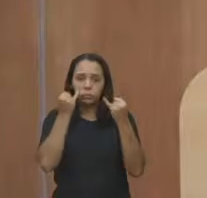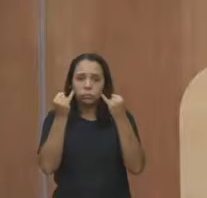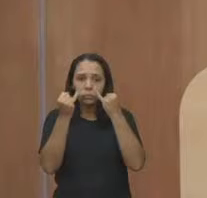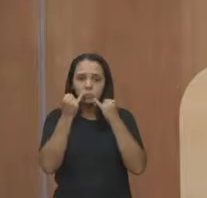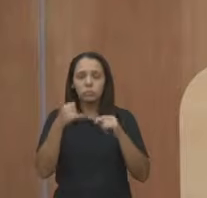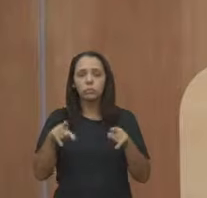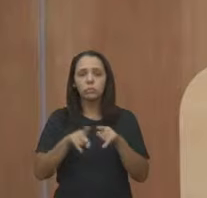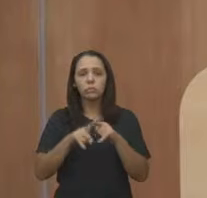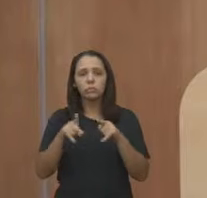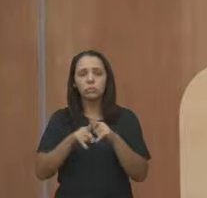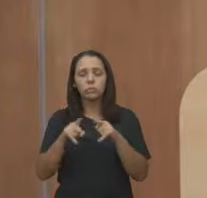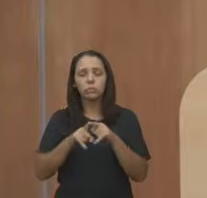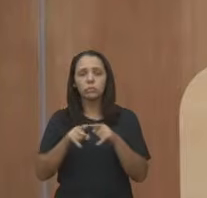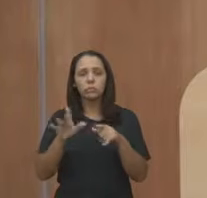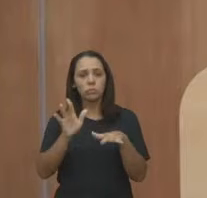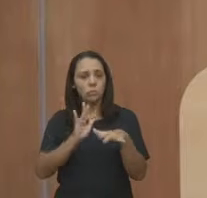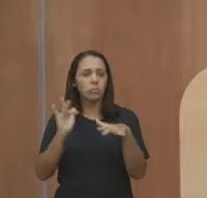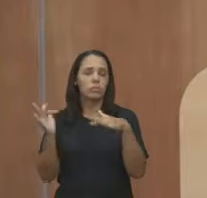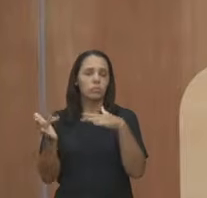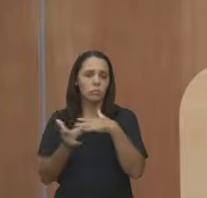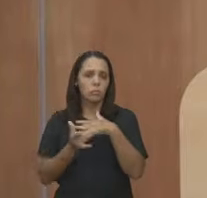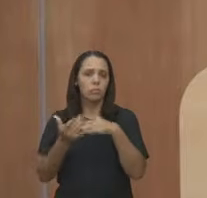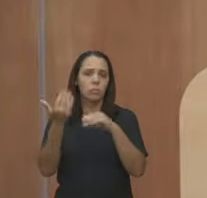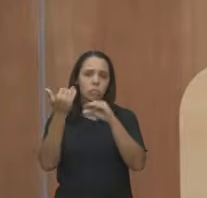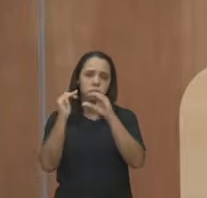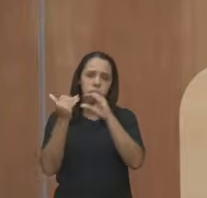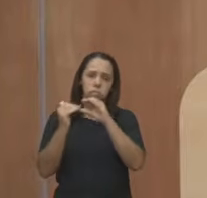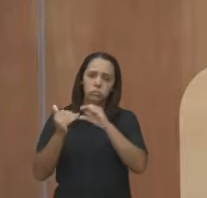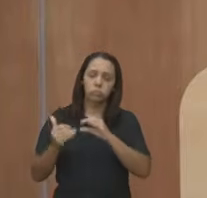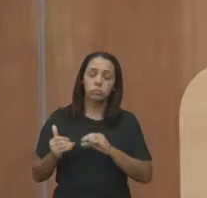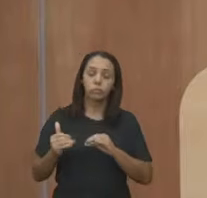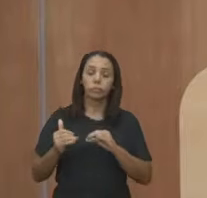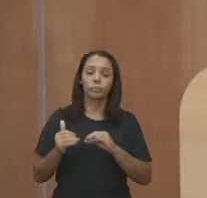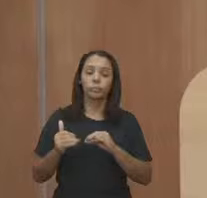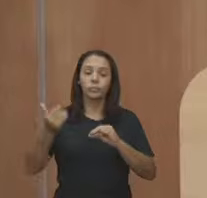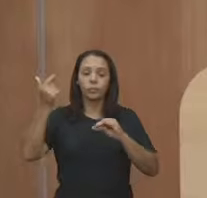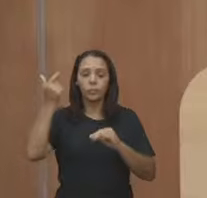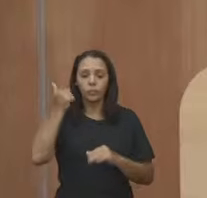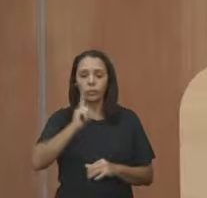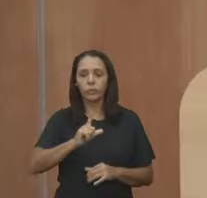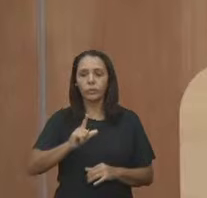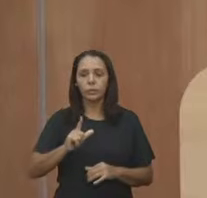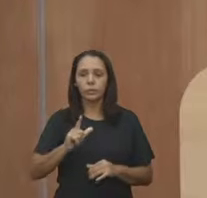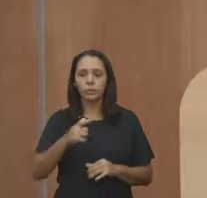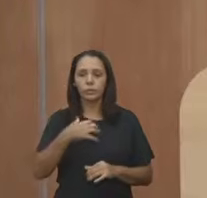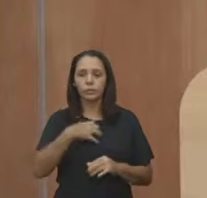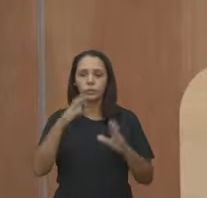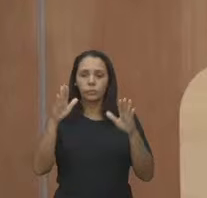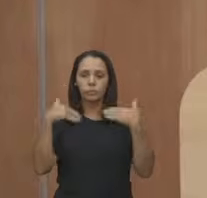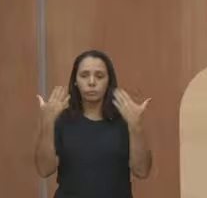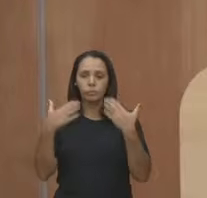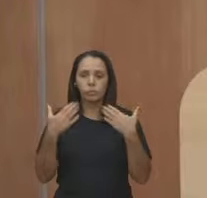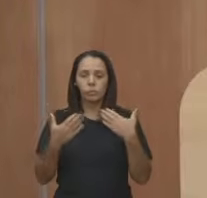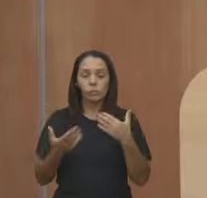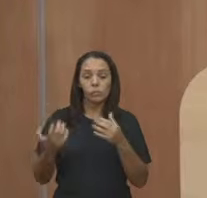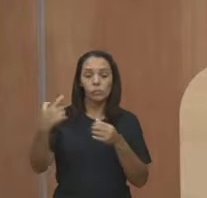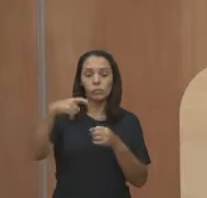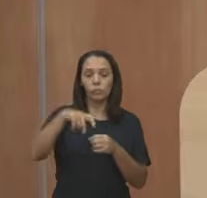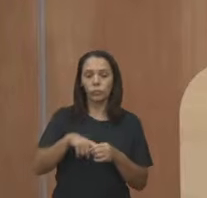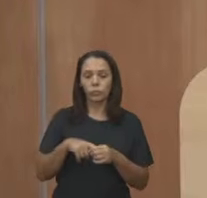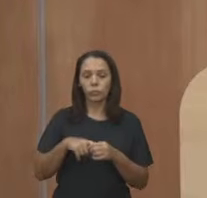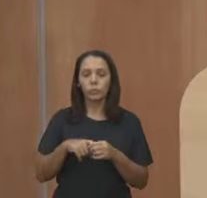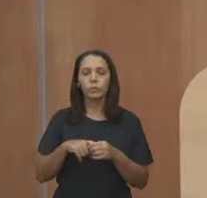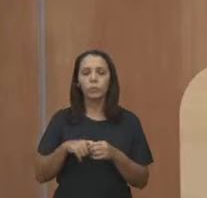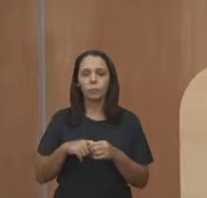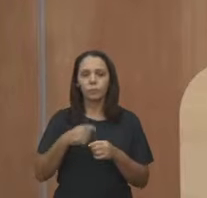também pela mídia, a gente falou em vários veículos aqui da região, a gente teve a alegria de ter a